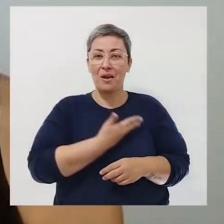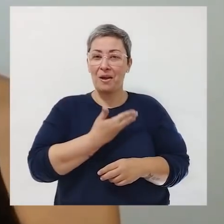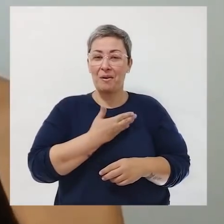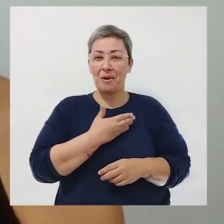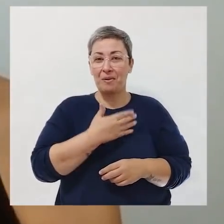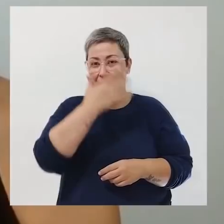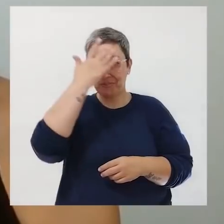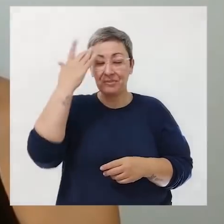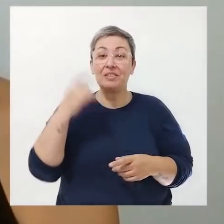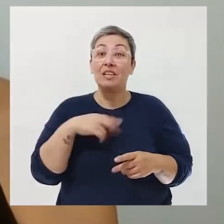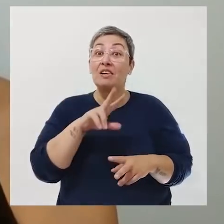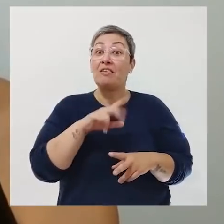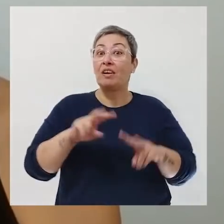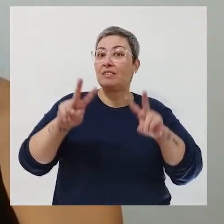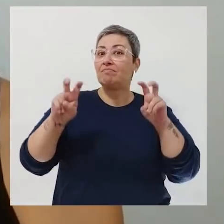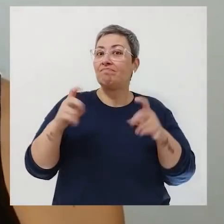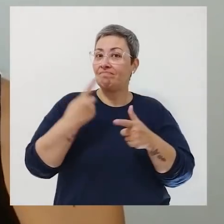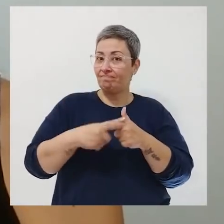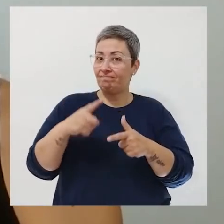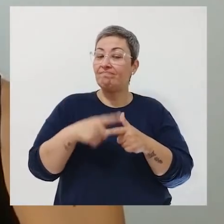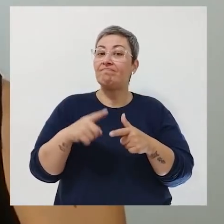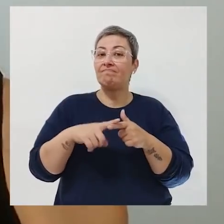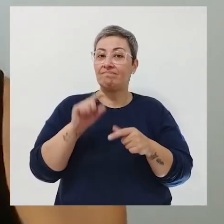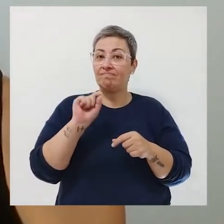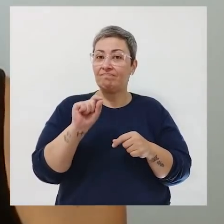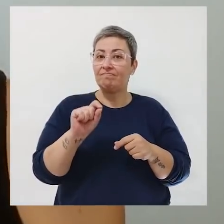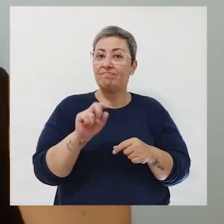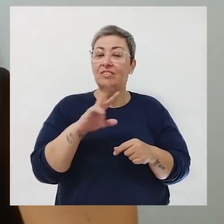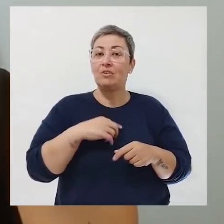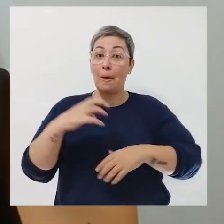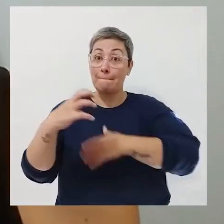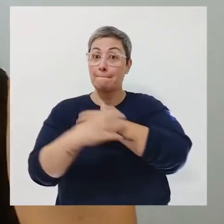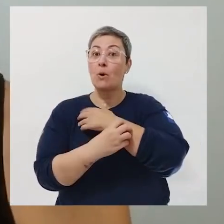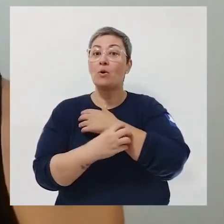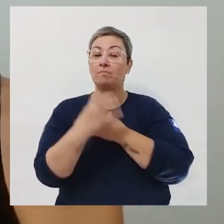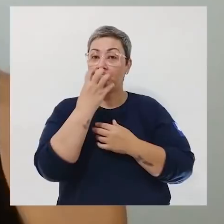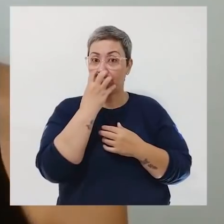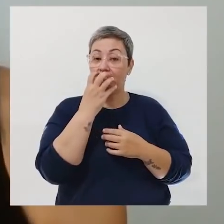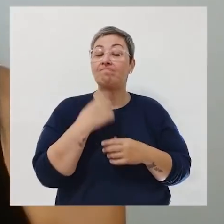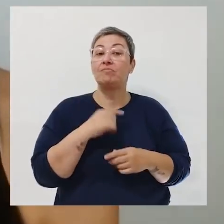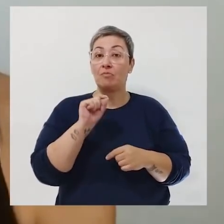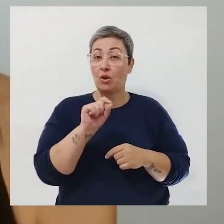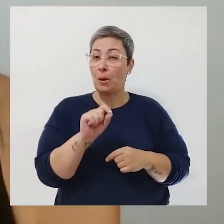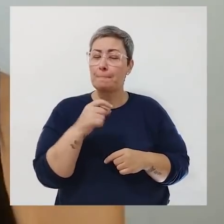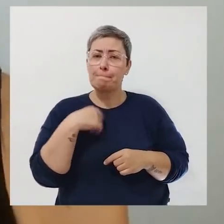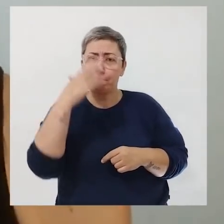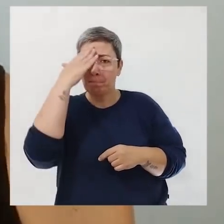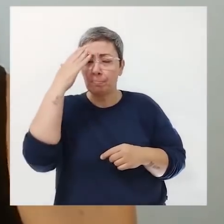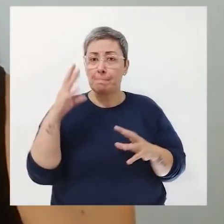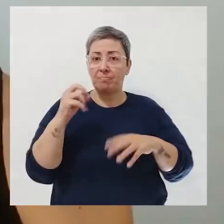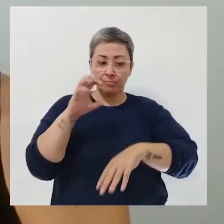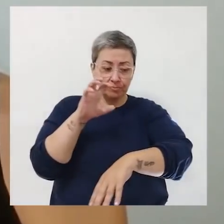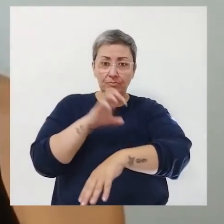homem. E a gente vai falar também dos problemas trazidos quando somos mordidos por ele. Bom, você sabia